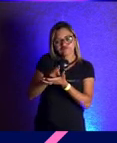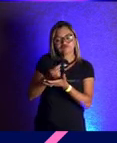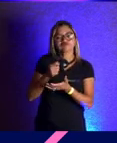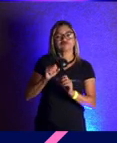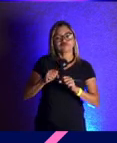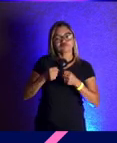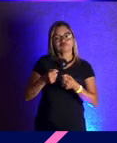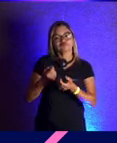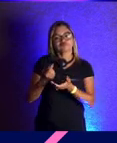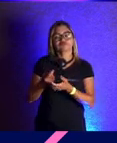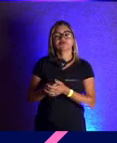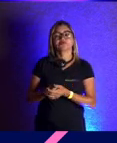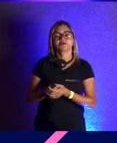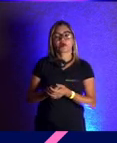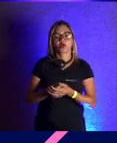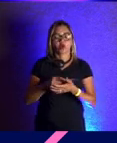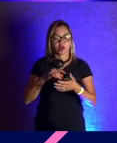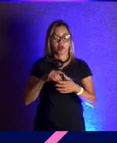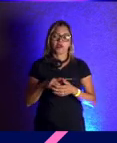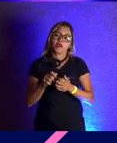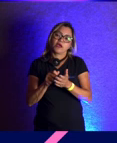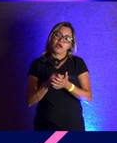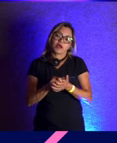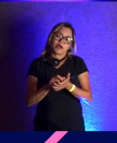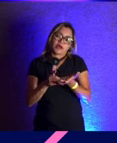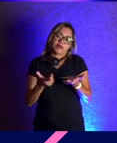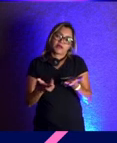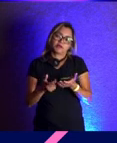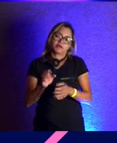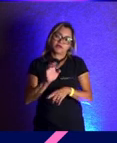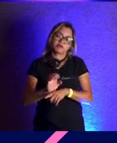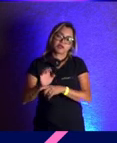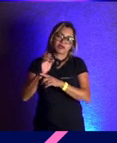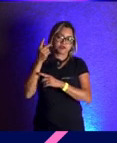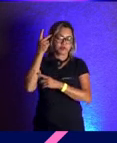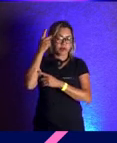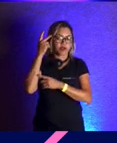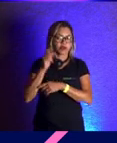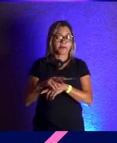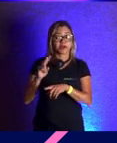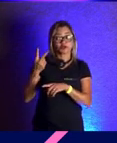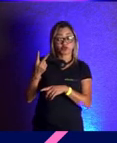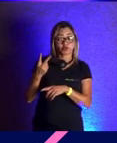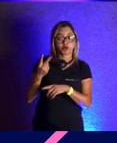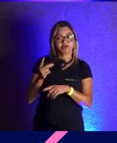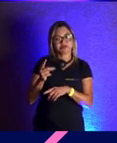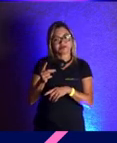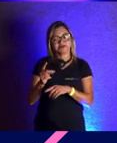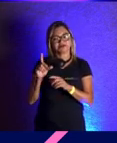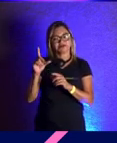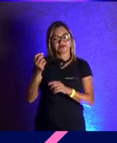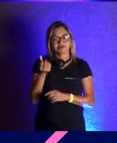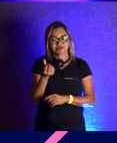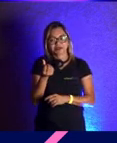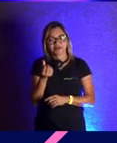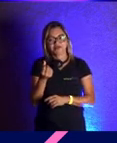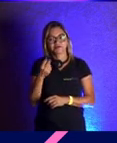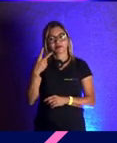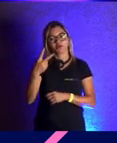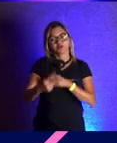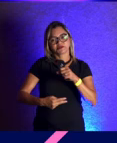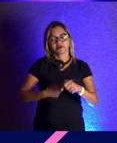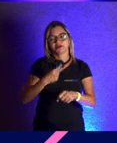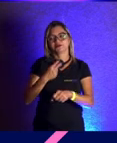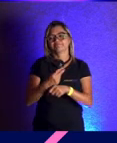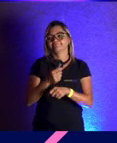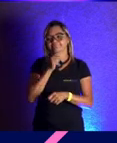poderia ver. E ainda uma matéria na revista de São Paulo, desculpa, coloca mais duas, e a gente só não tinha muito três para isso, por exemplo, se